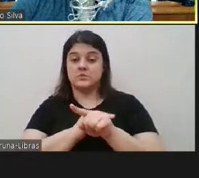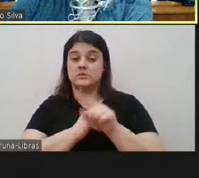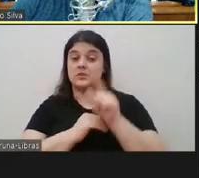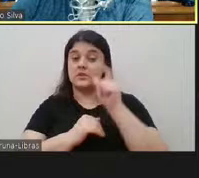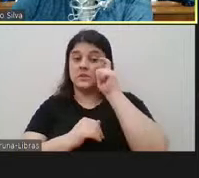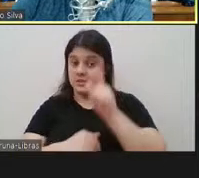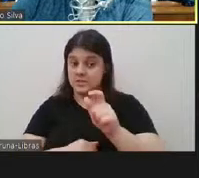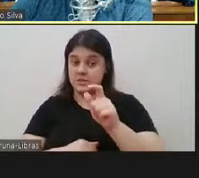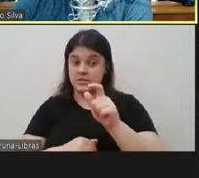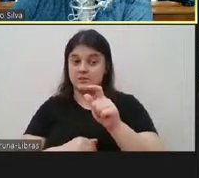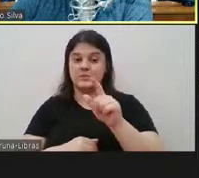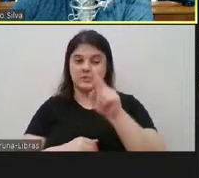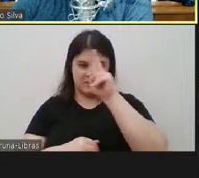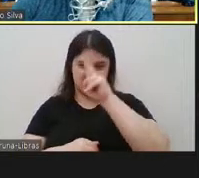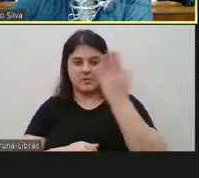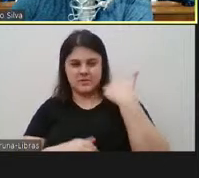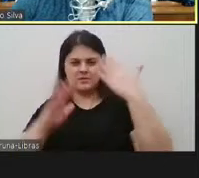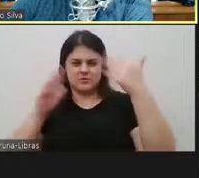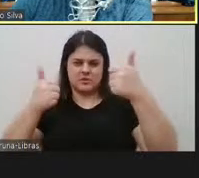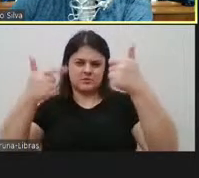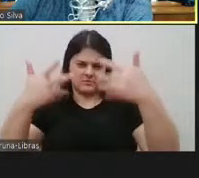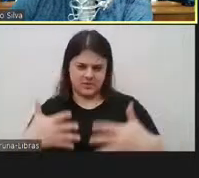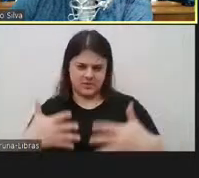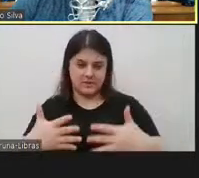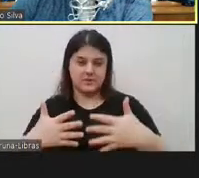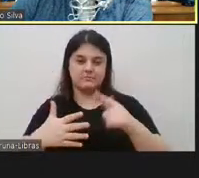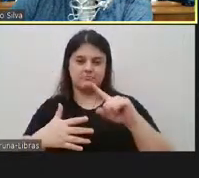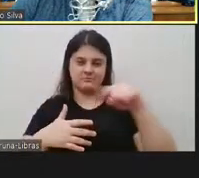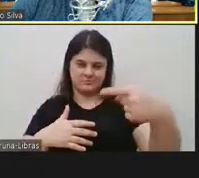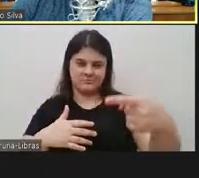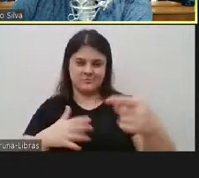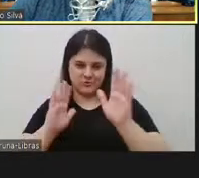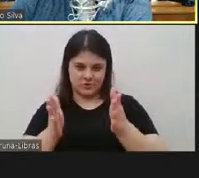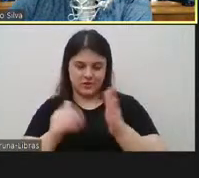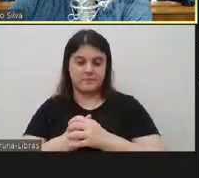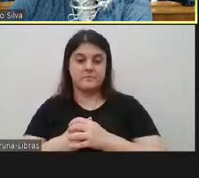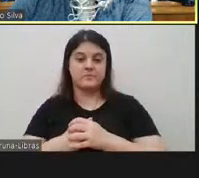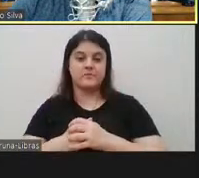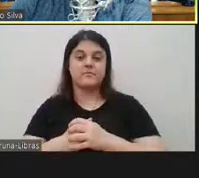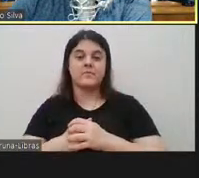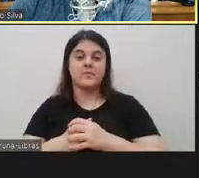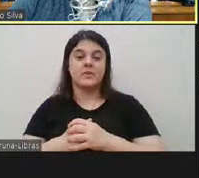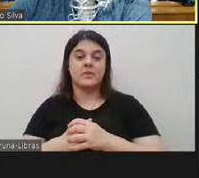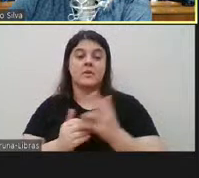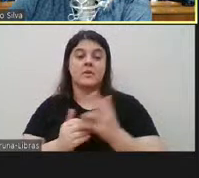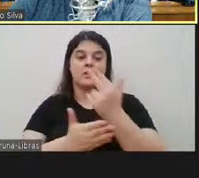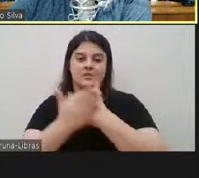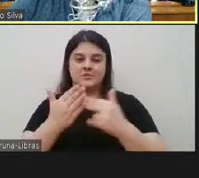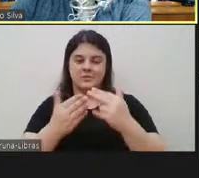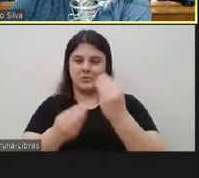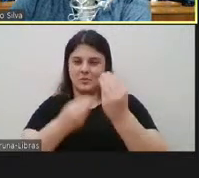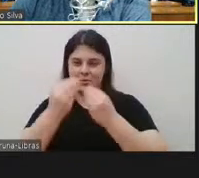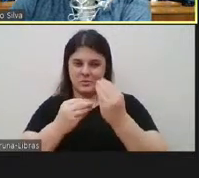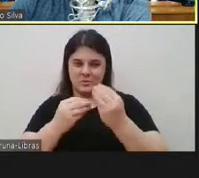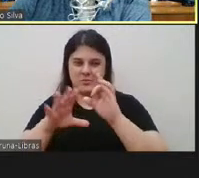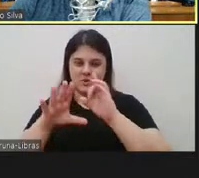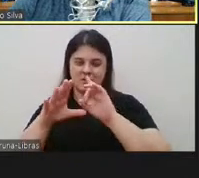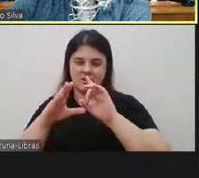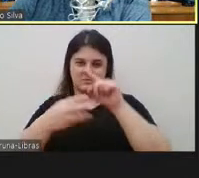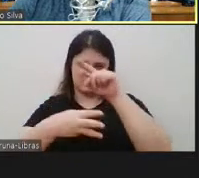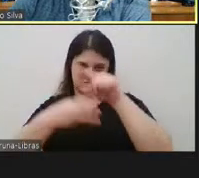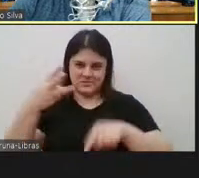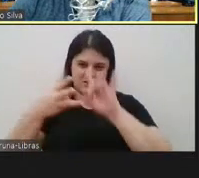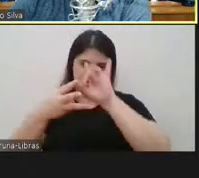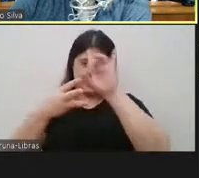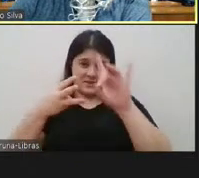para a gente poder ver eu falei aqui já das políticas até por essa parte responsabilidade das políticas esta imagenzinha que mostra a ideia de autonomia de